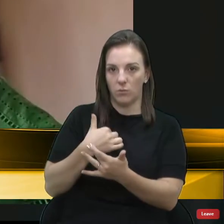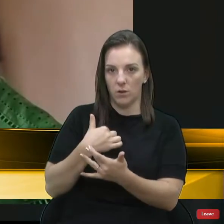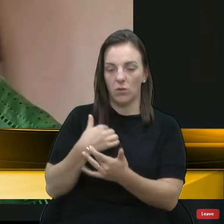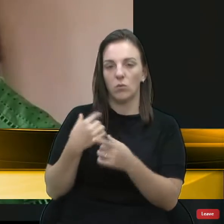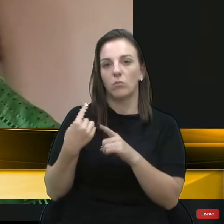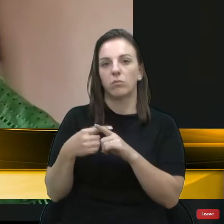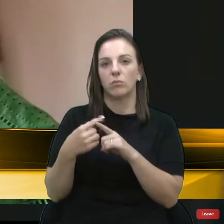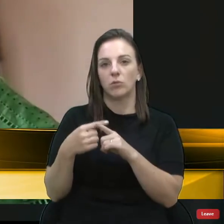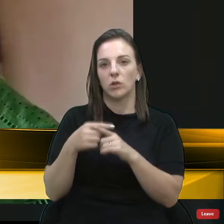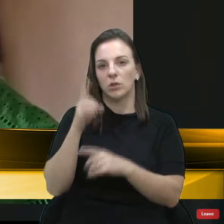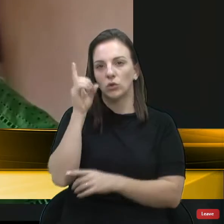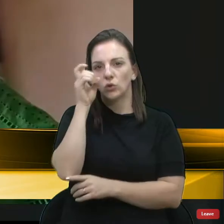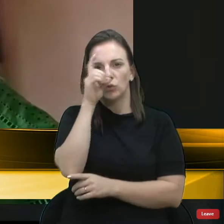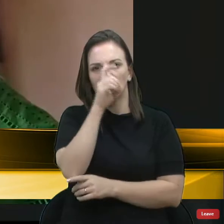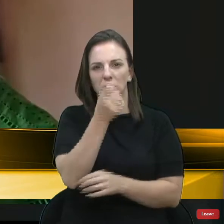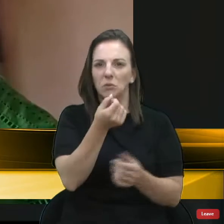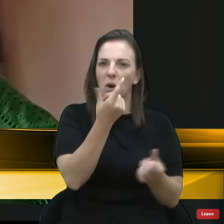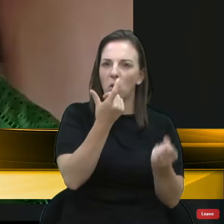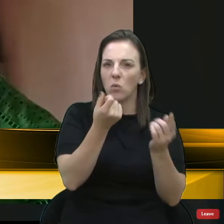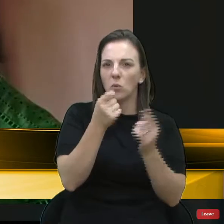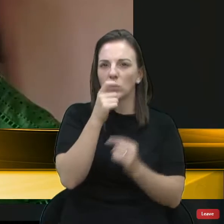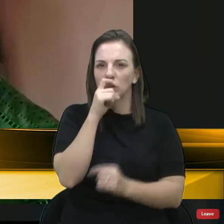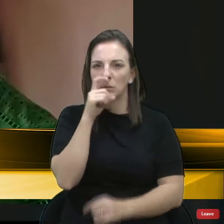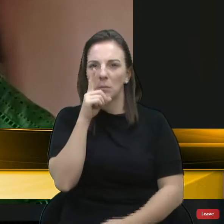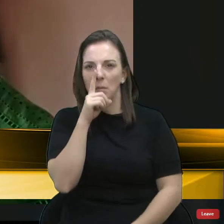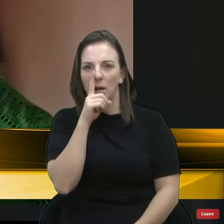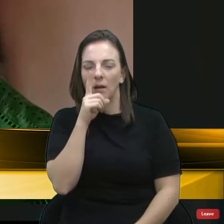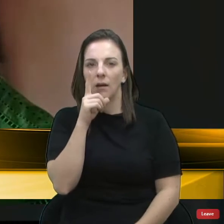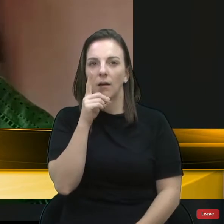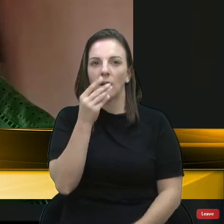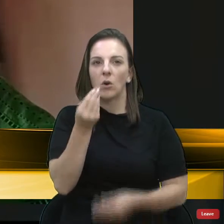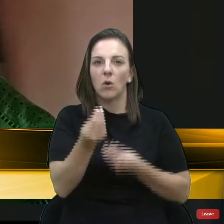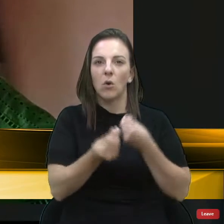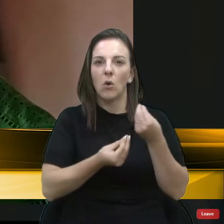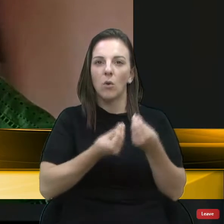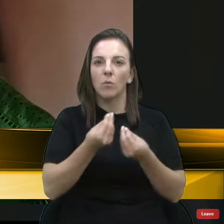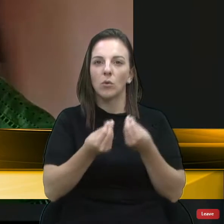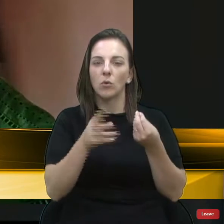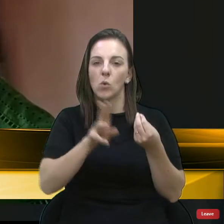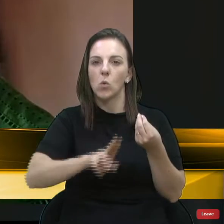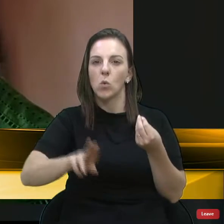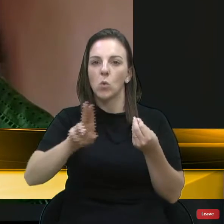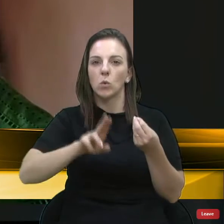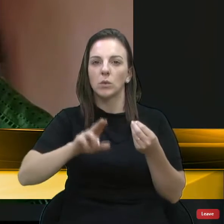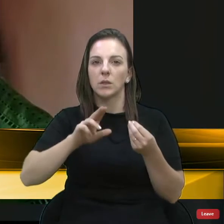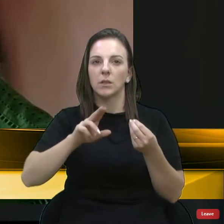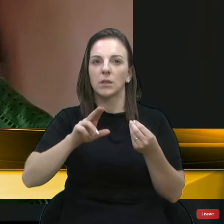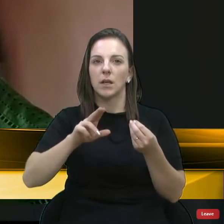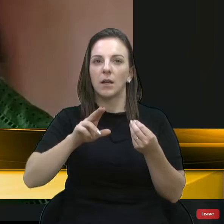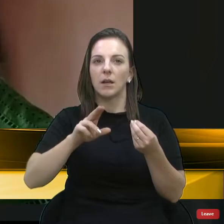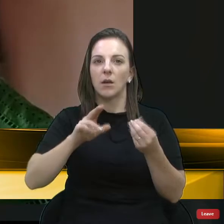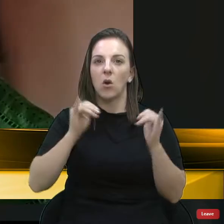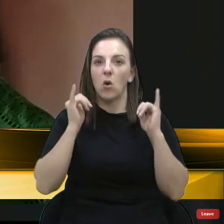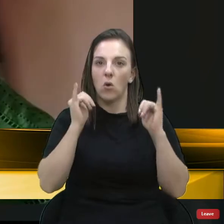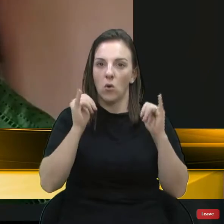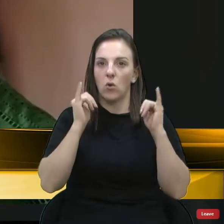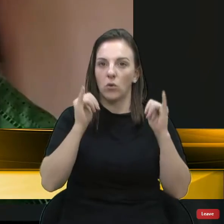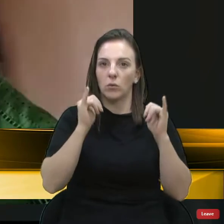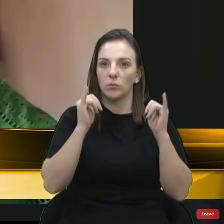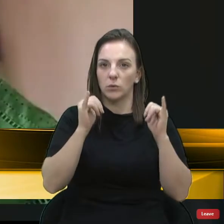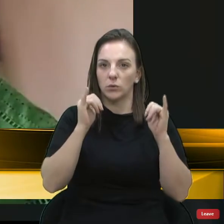mães, pais sentiam, né, com relação a usar o transporte coletivo, né? A gente sabe que as pessoas que